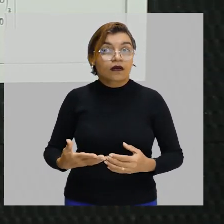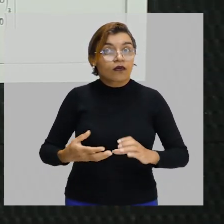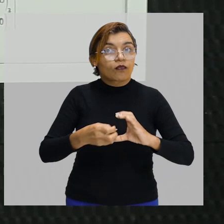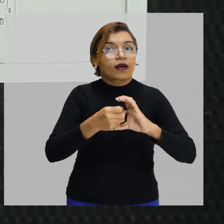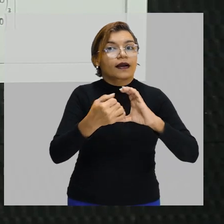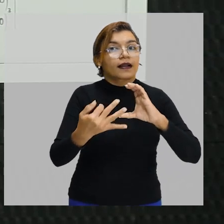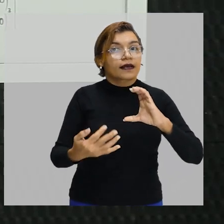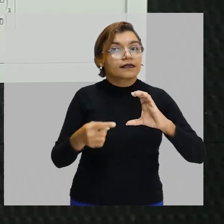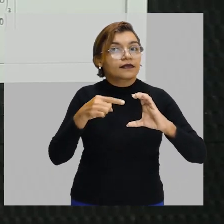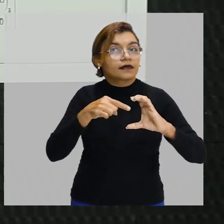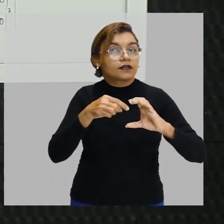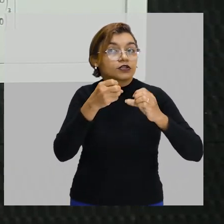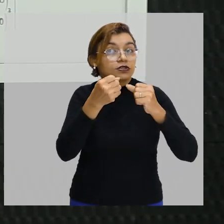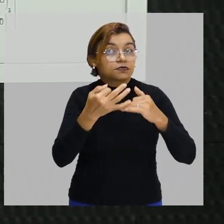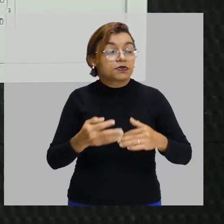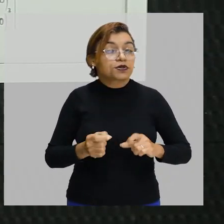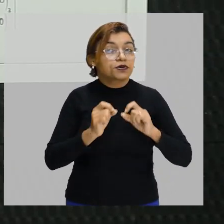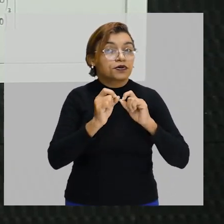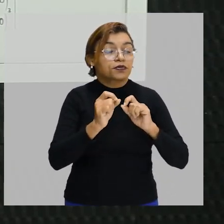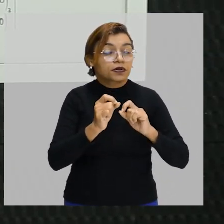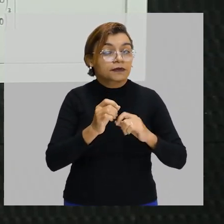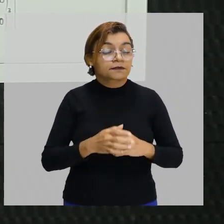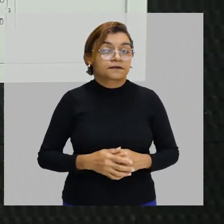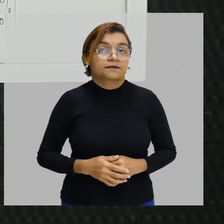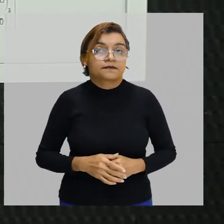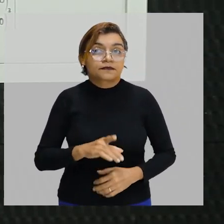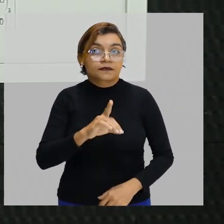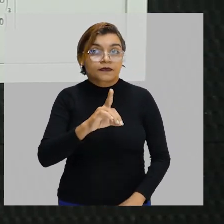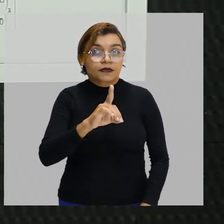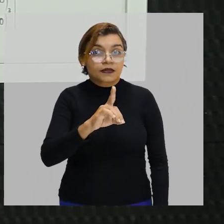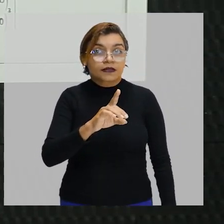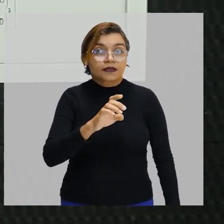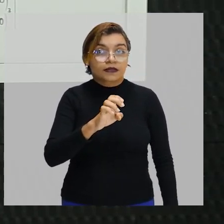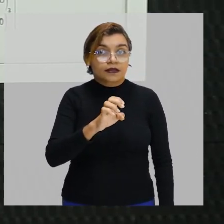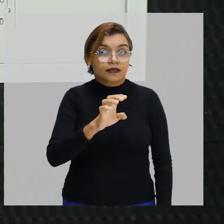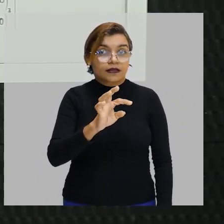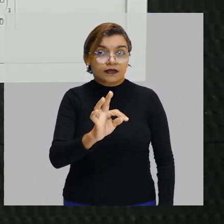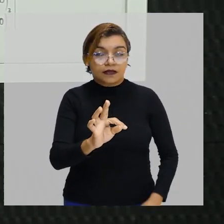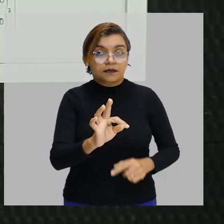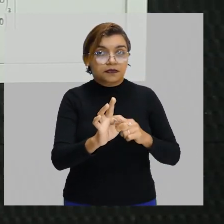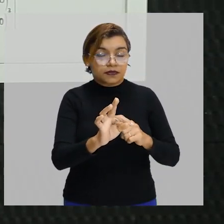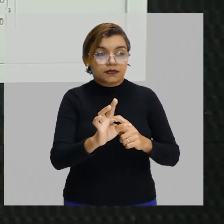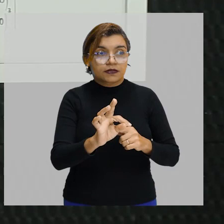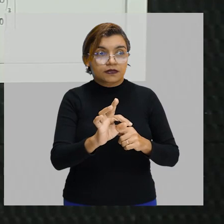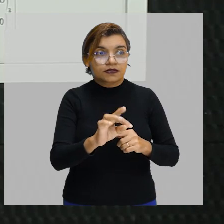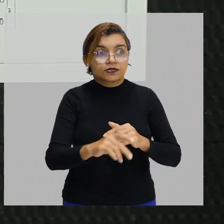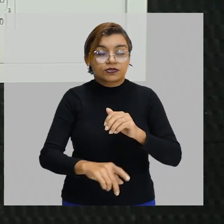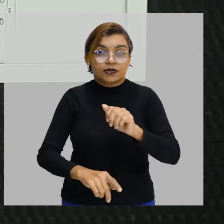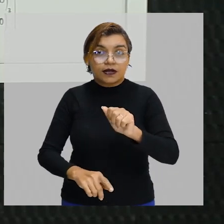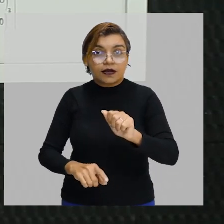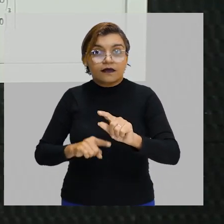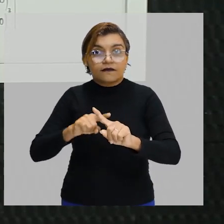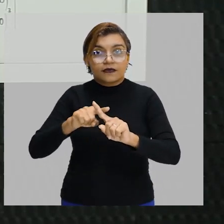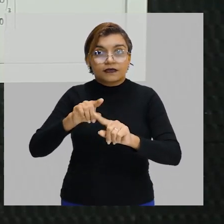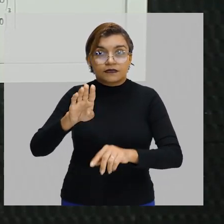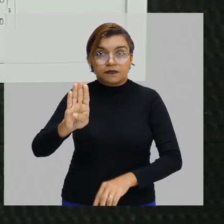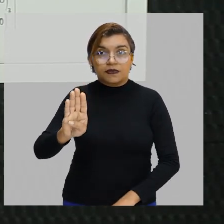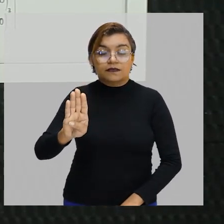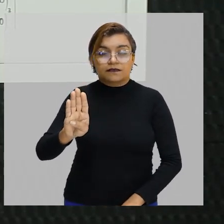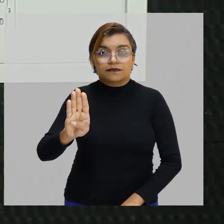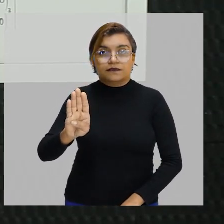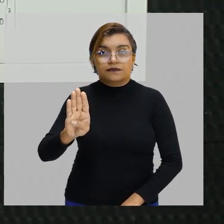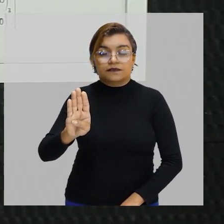galera, diz o seguinte, né? Que o determinante de A vezes B,